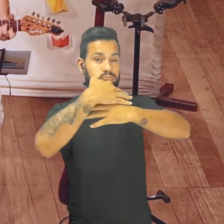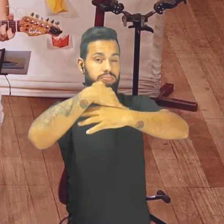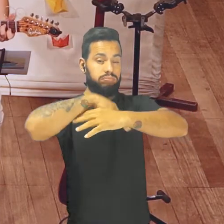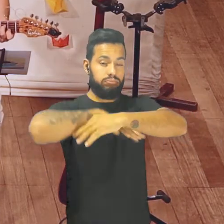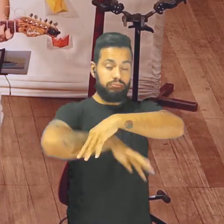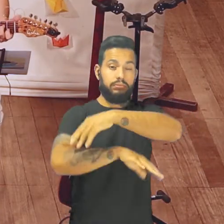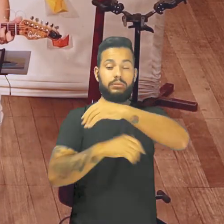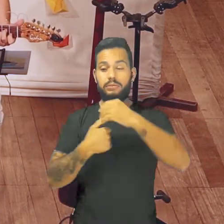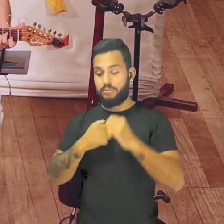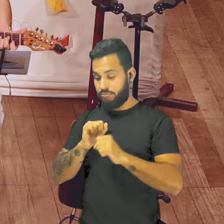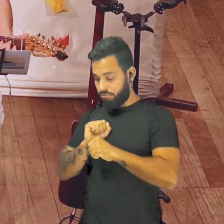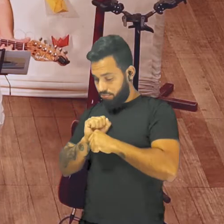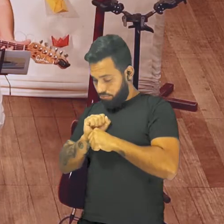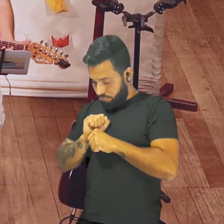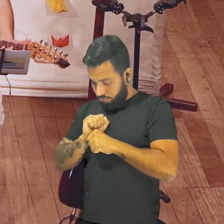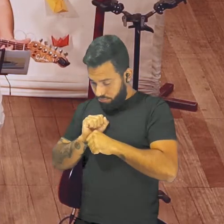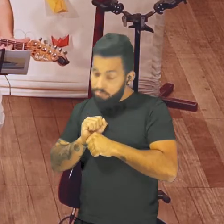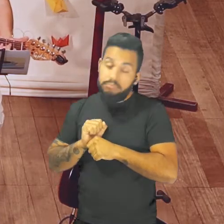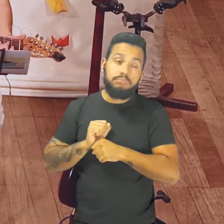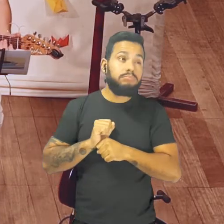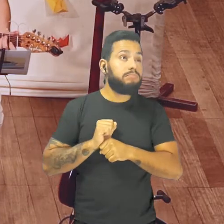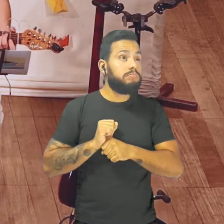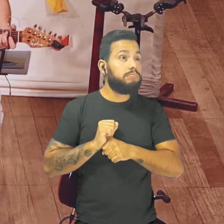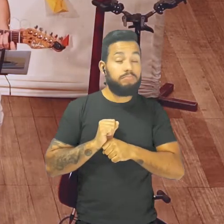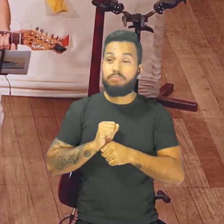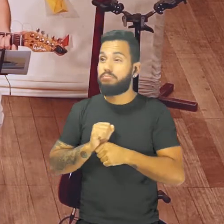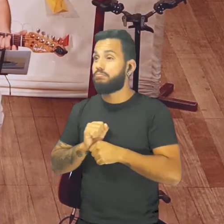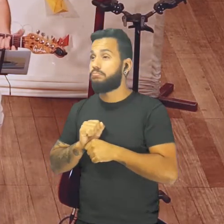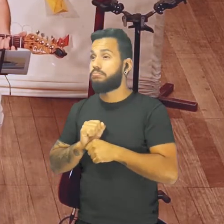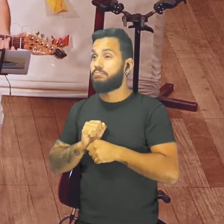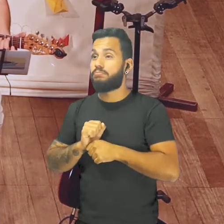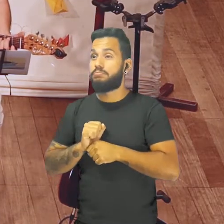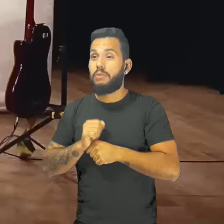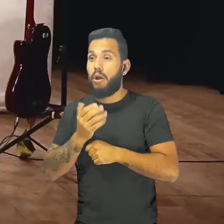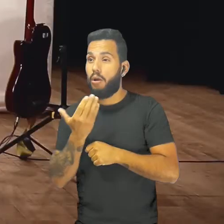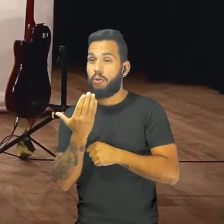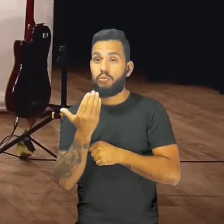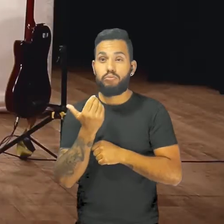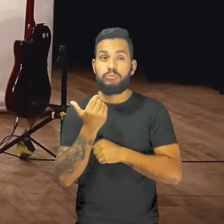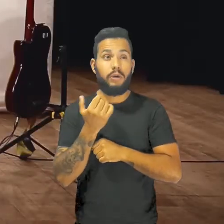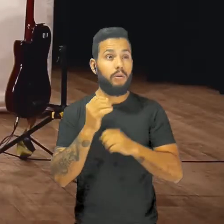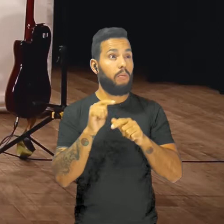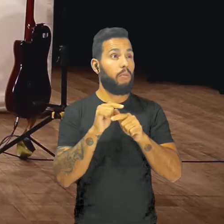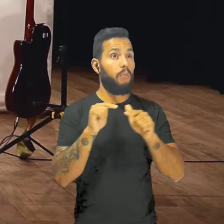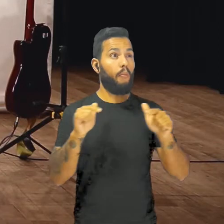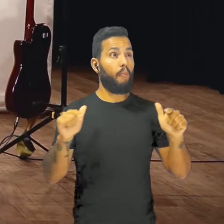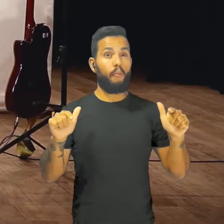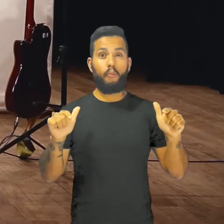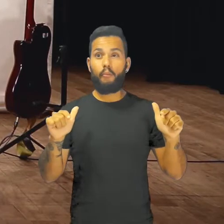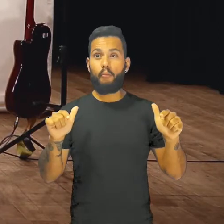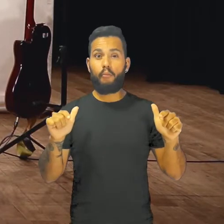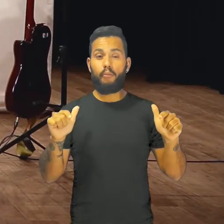Mas no meio do lodo não achei nada pra me alimentar. Tô